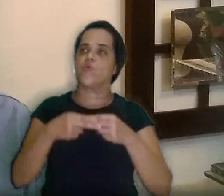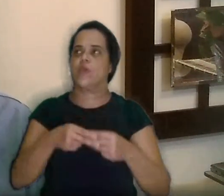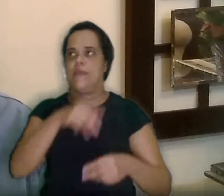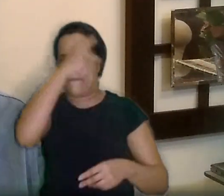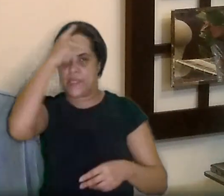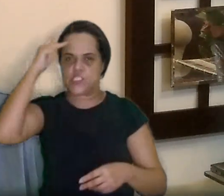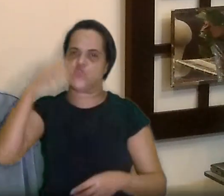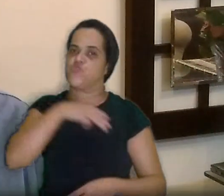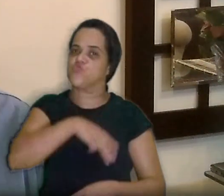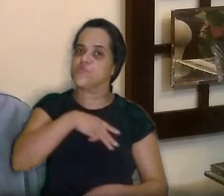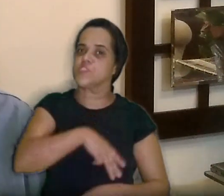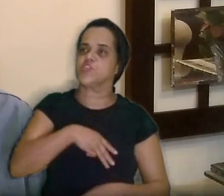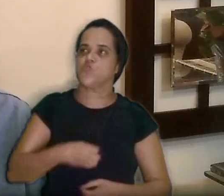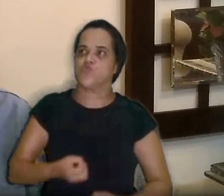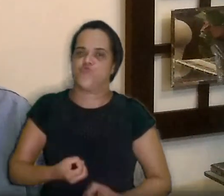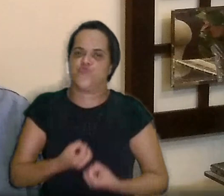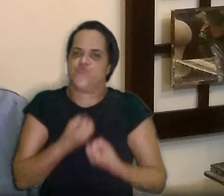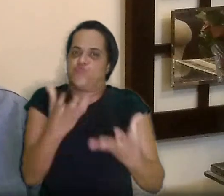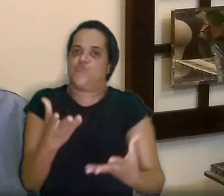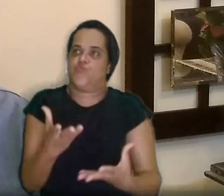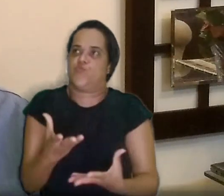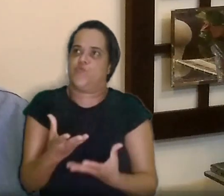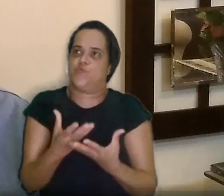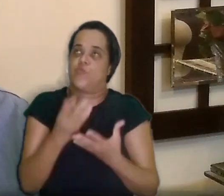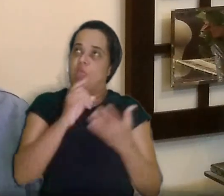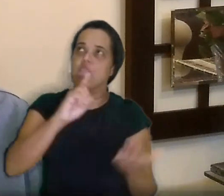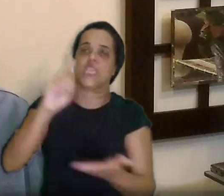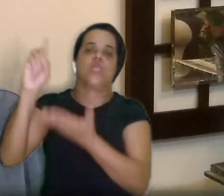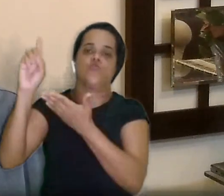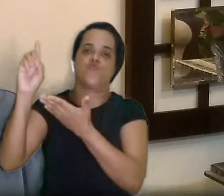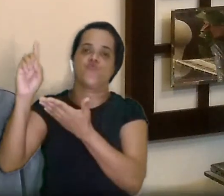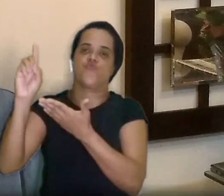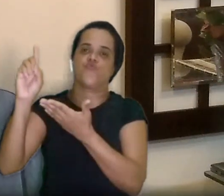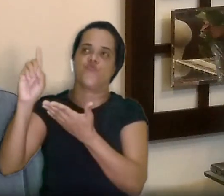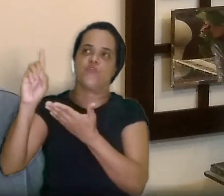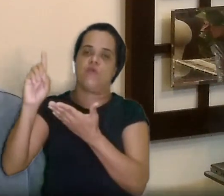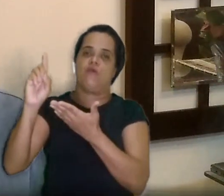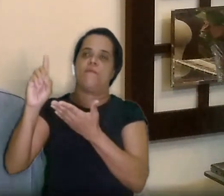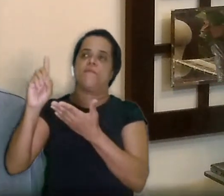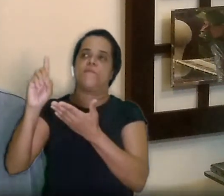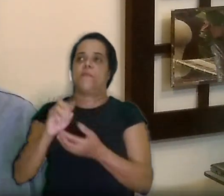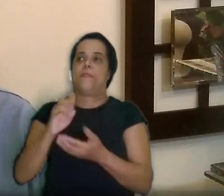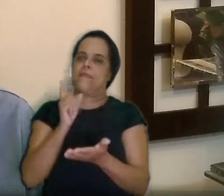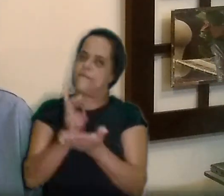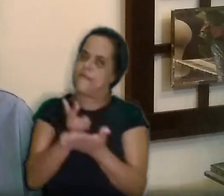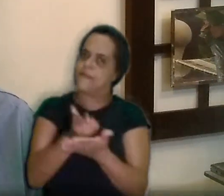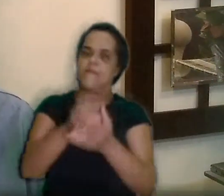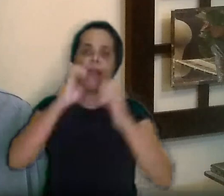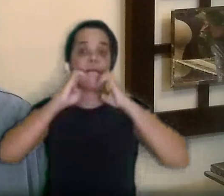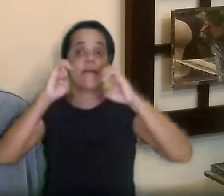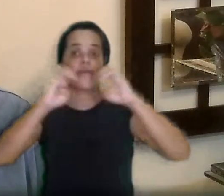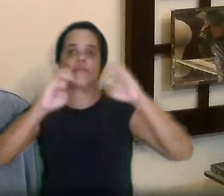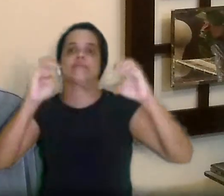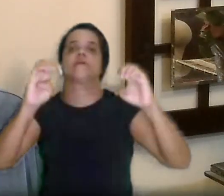as suas vidas para o trabalho do Reino de Deus, para que possa se promover o Reino de Deus por todo o